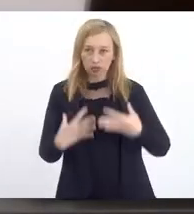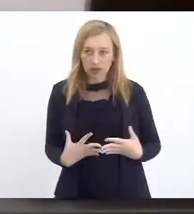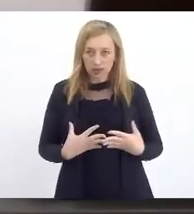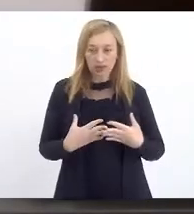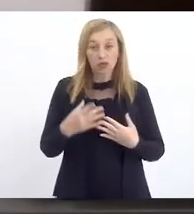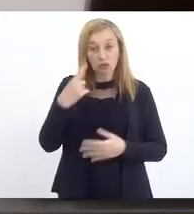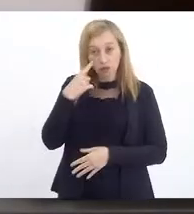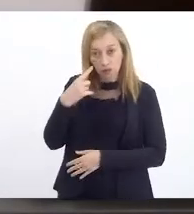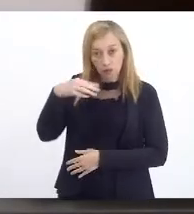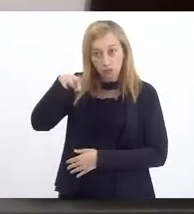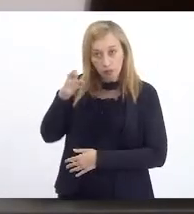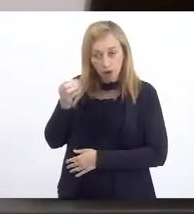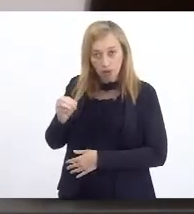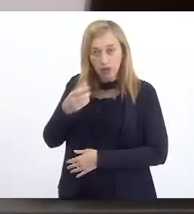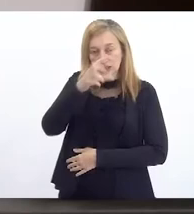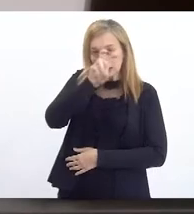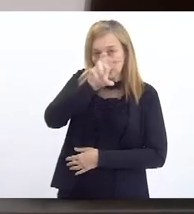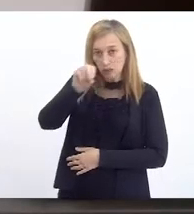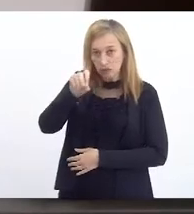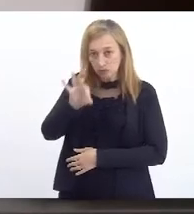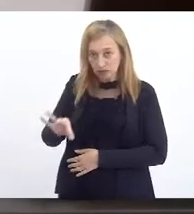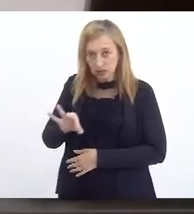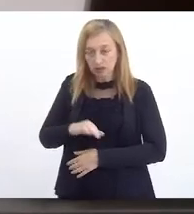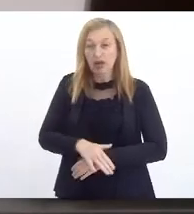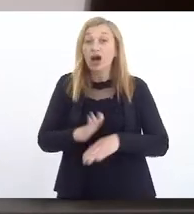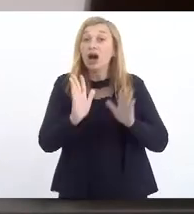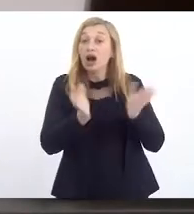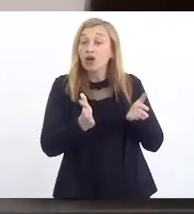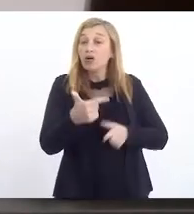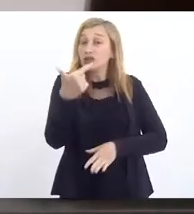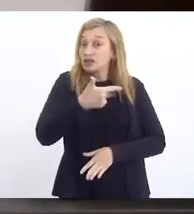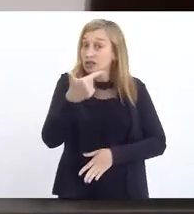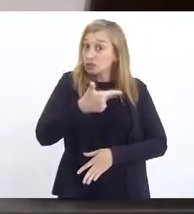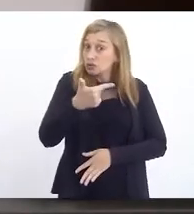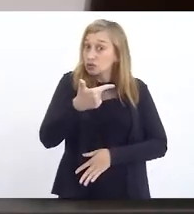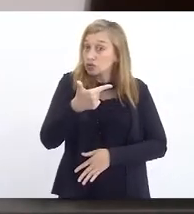Mauro? 50%. Agora, a segunda,